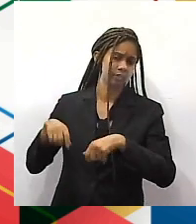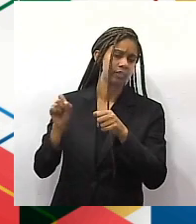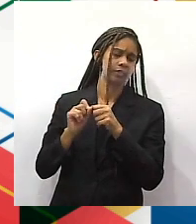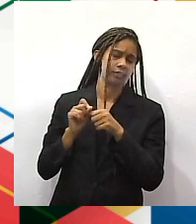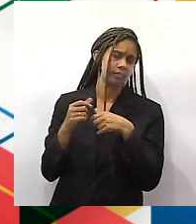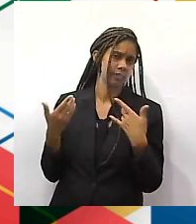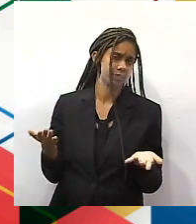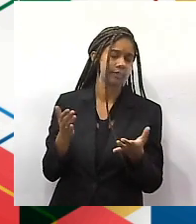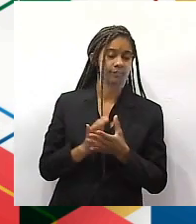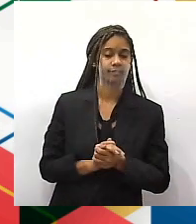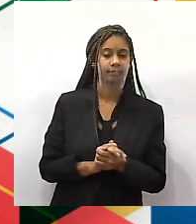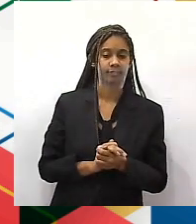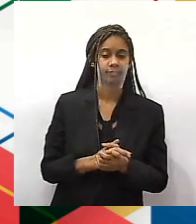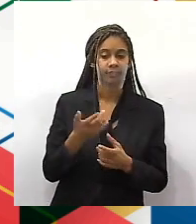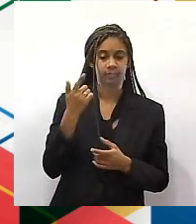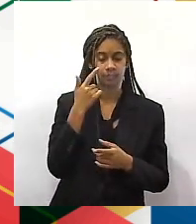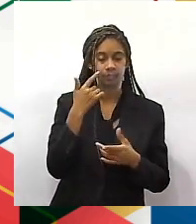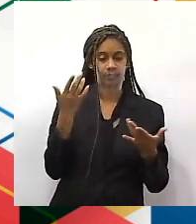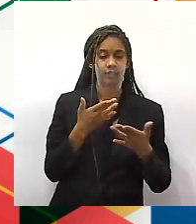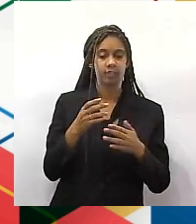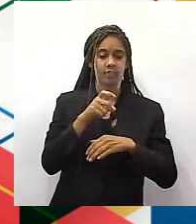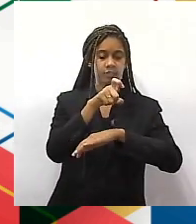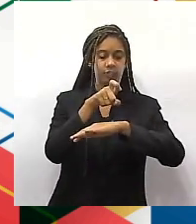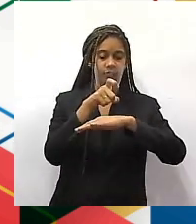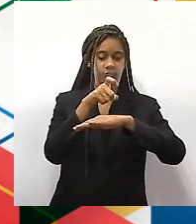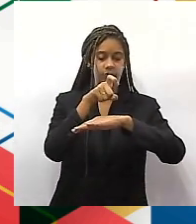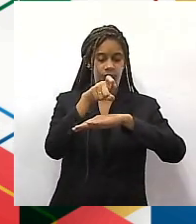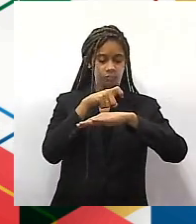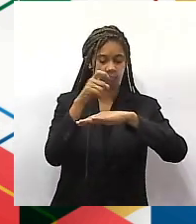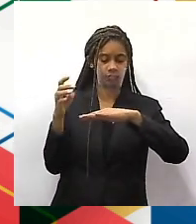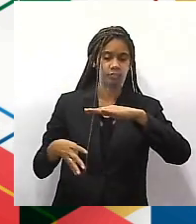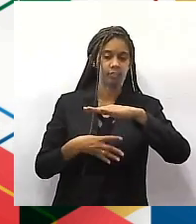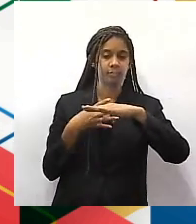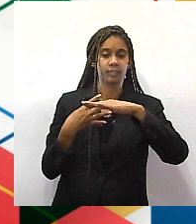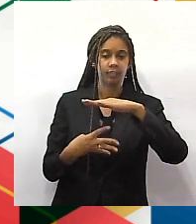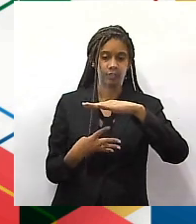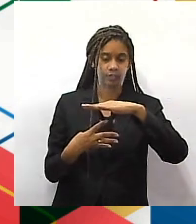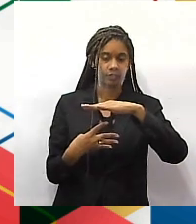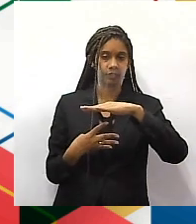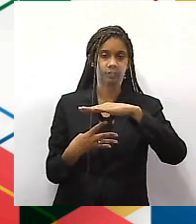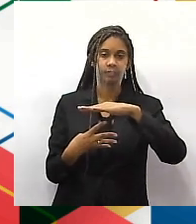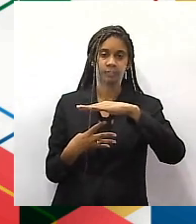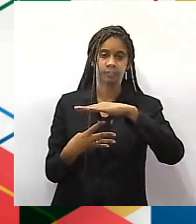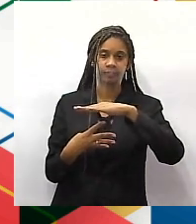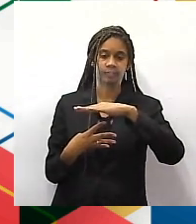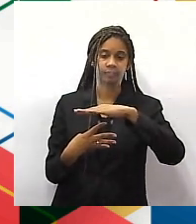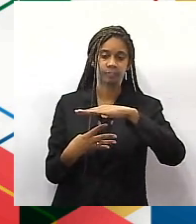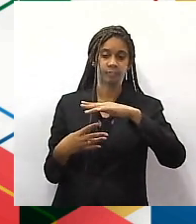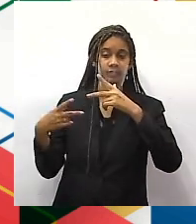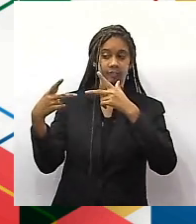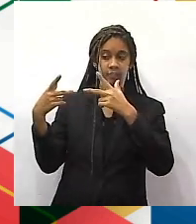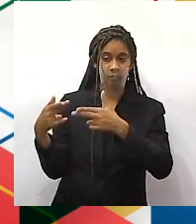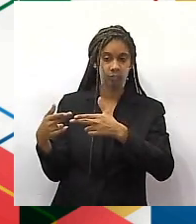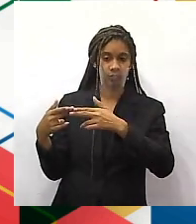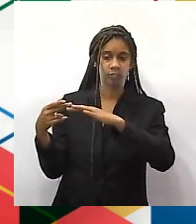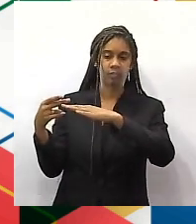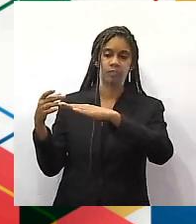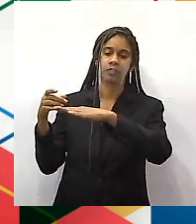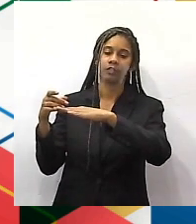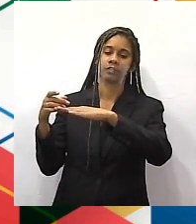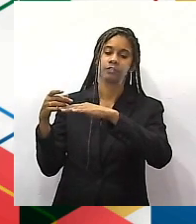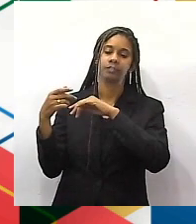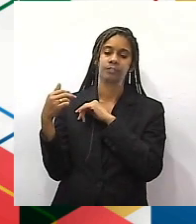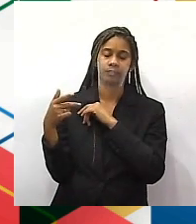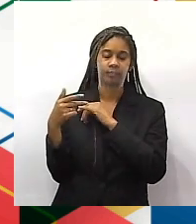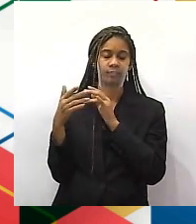Então, vamos ver aqui. Ó. X está para 4, vamos montar aqui. X está para 4, assim como, aí olha